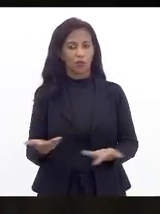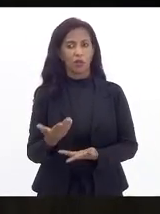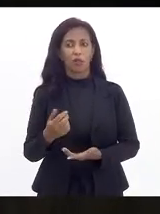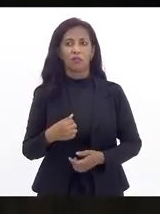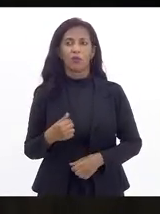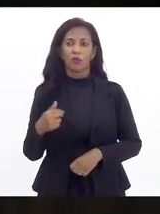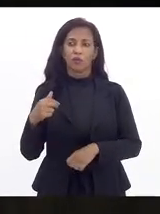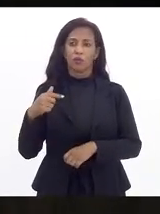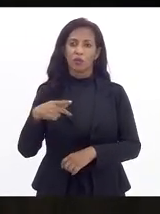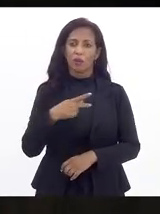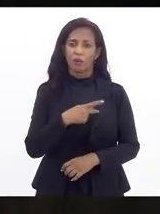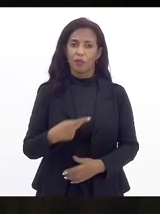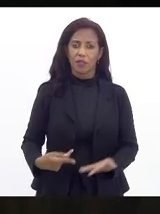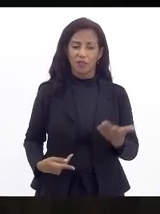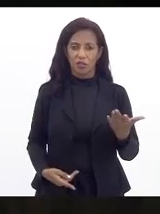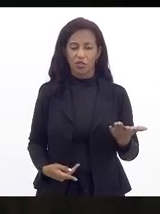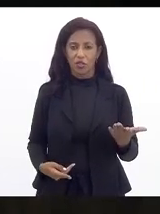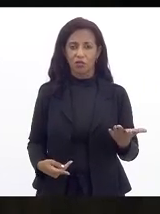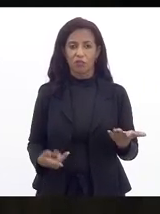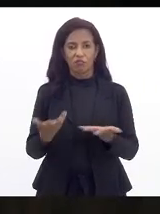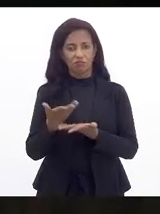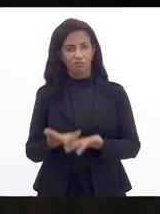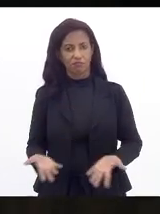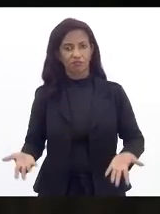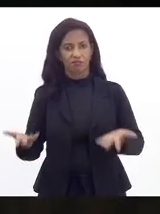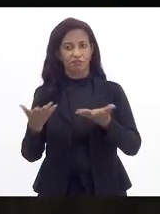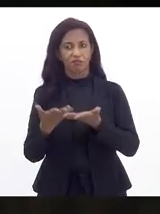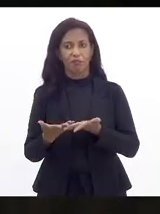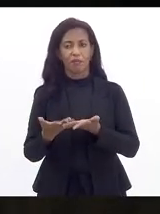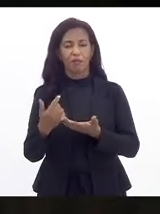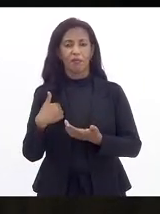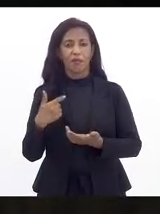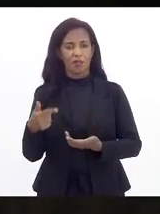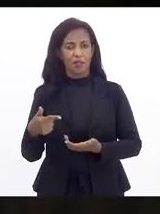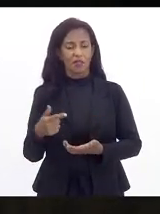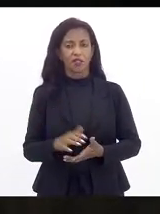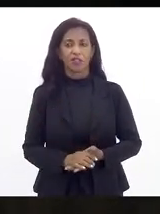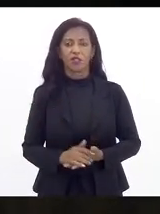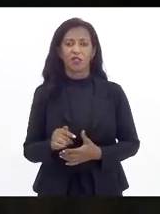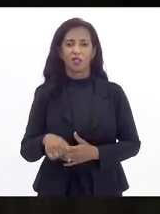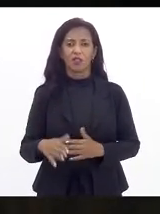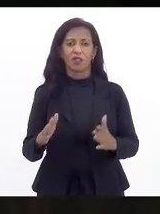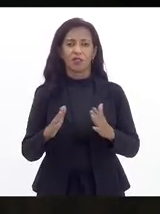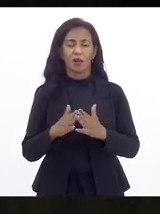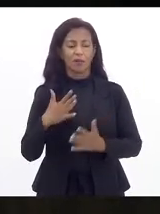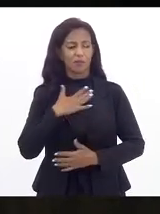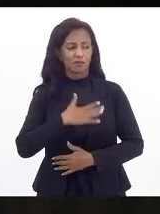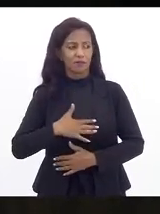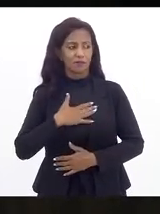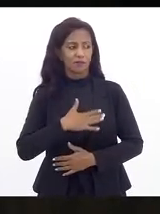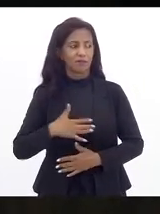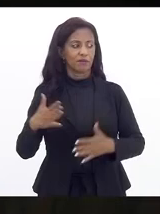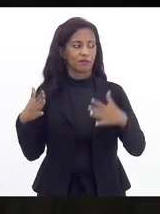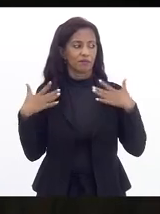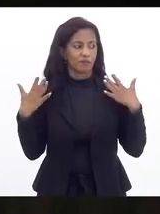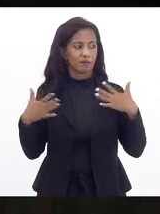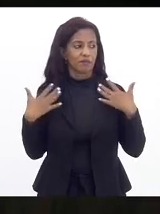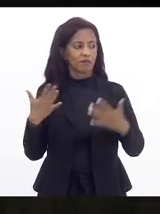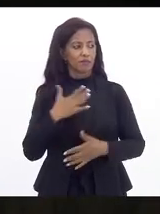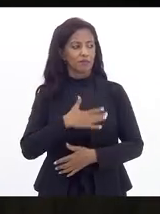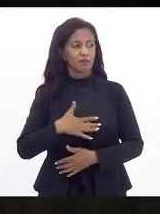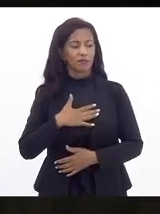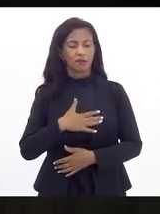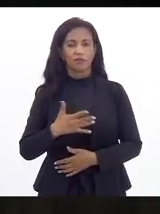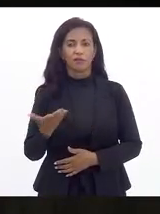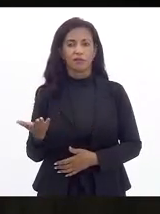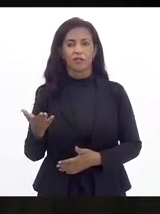presidindo aqui, não vou poder estar presente na solenidade, mas deixo aqui registrado nessa casa a minha satisfação, a minha alegria e a satisfação,